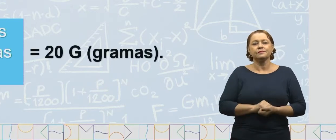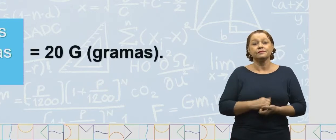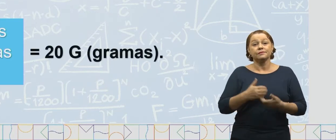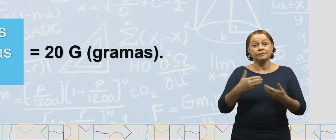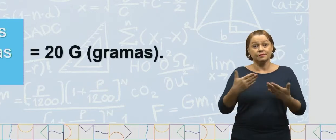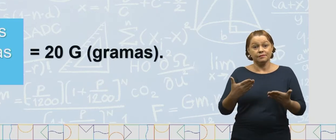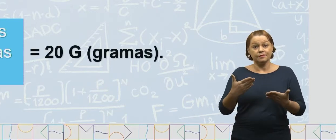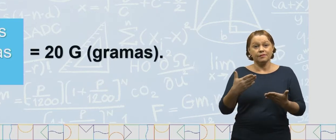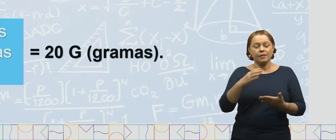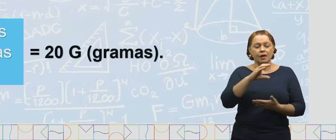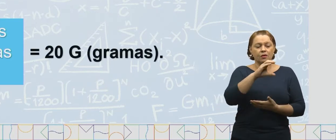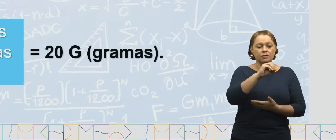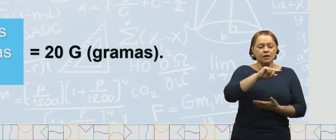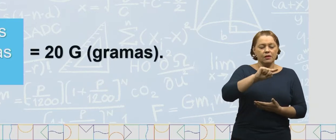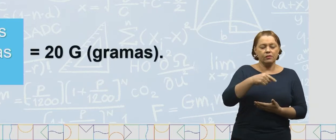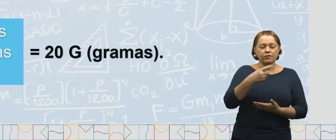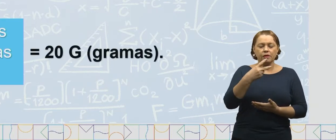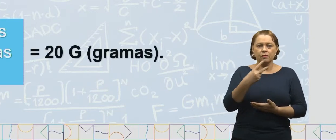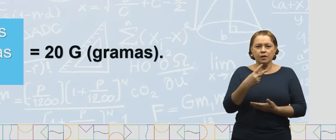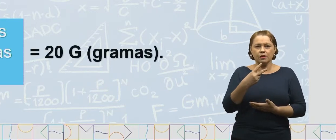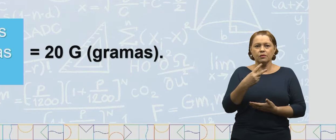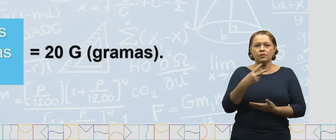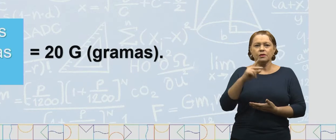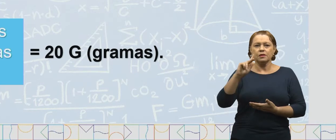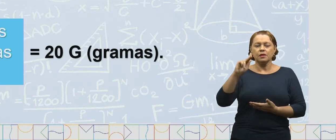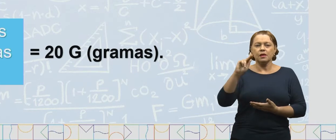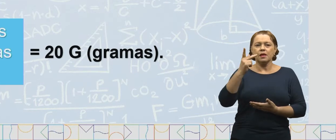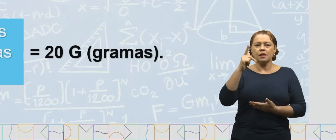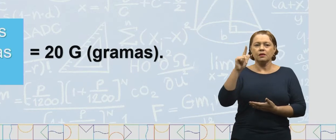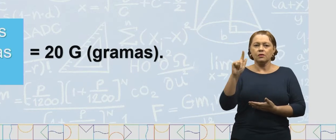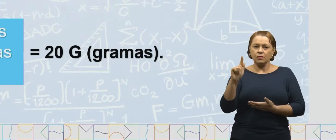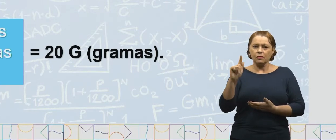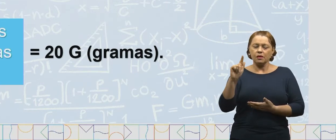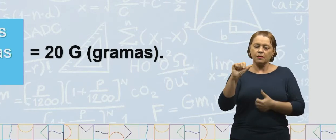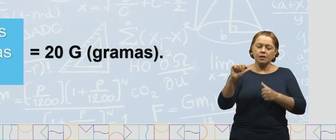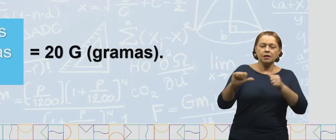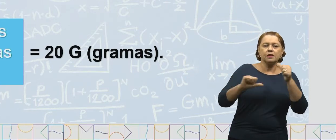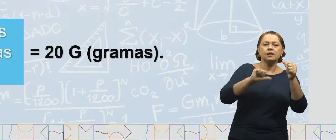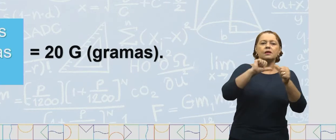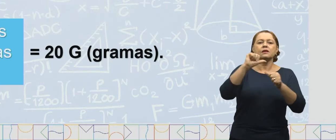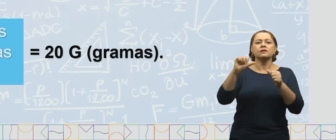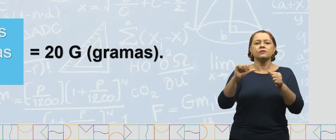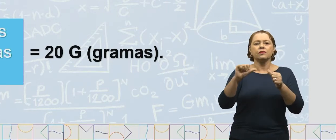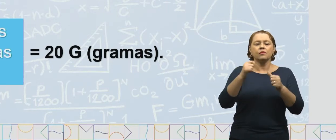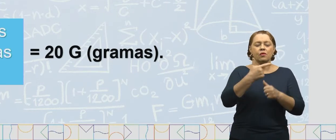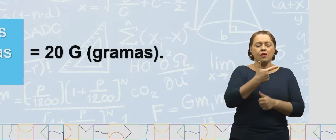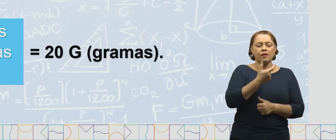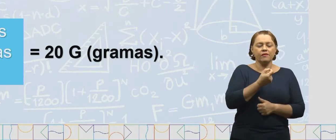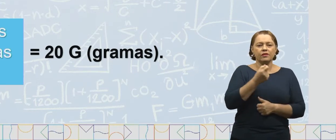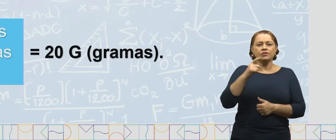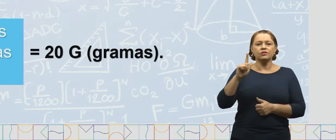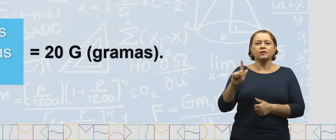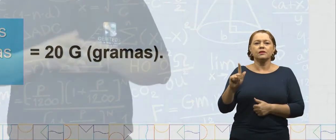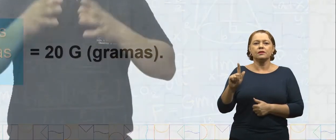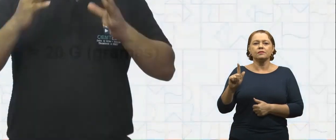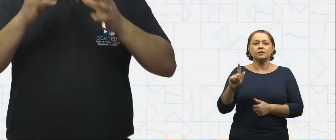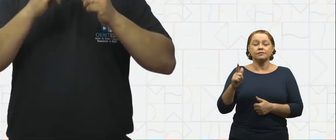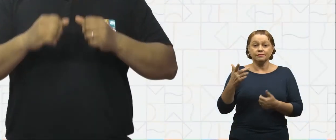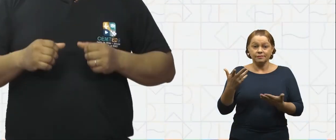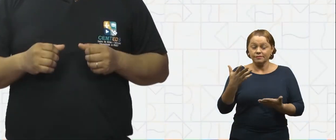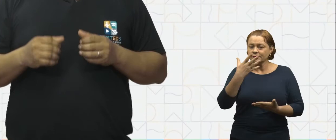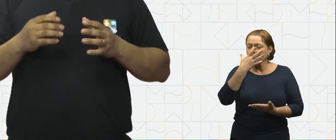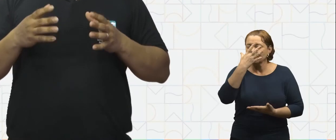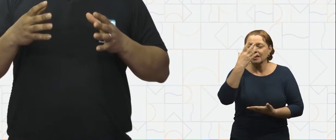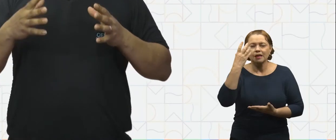assim, 0,2 hectogramas equivalem a 20 gramas. Não